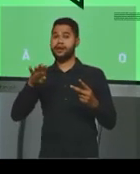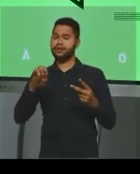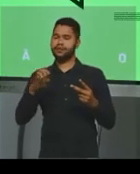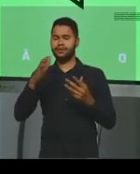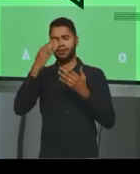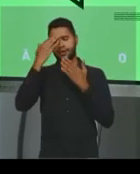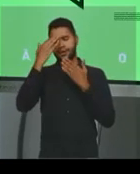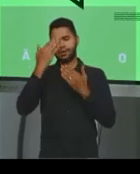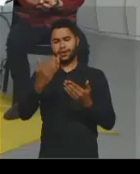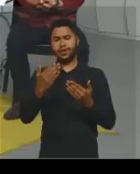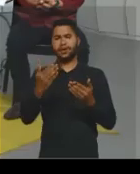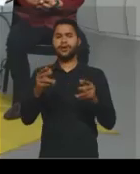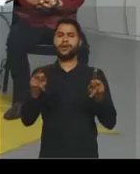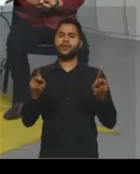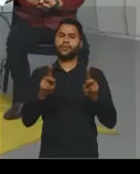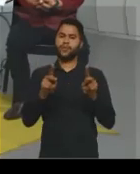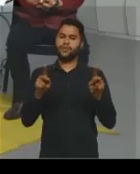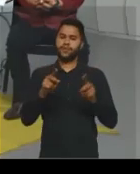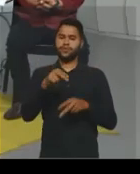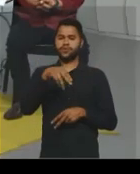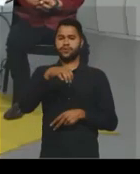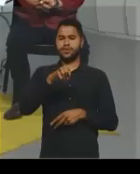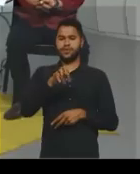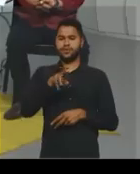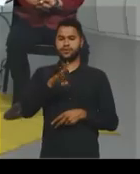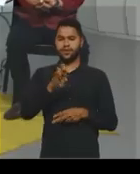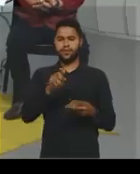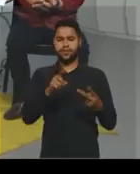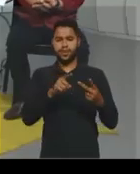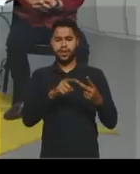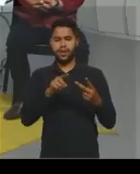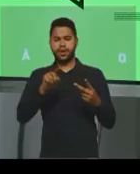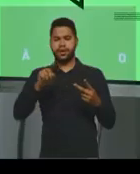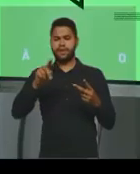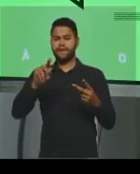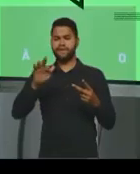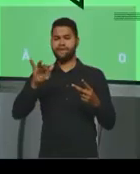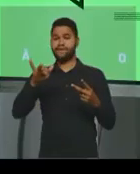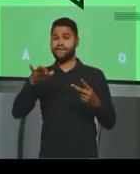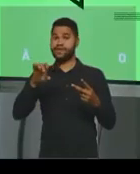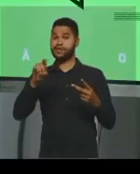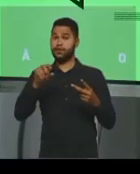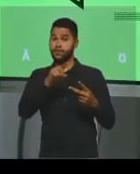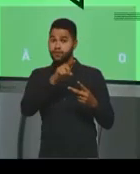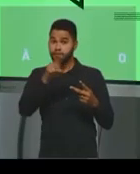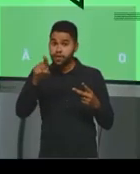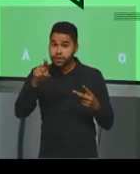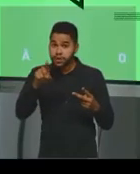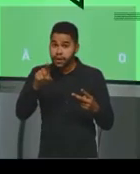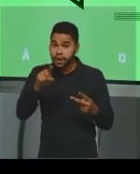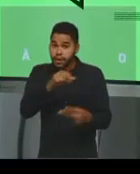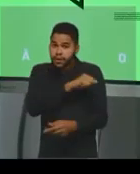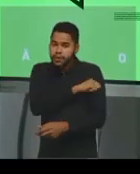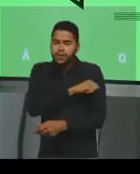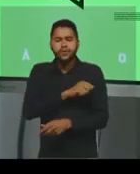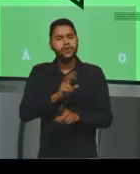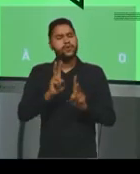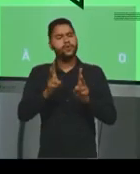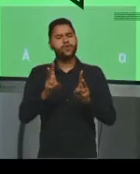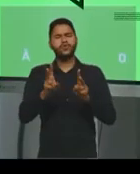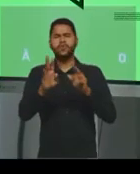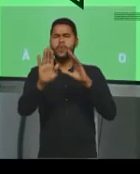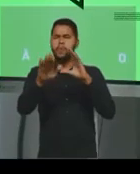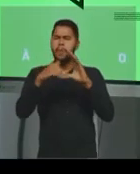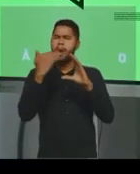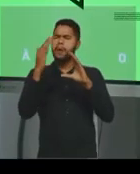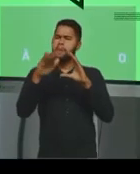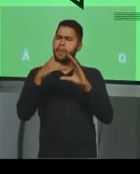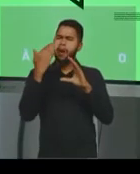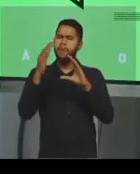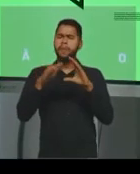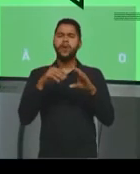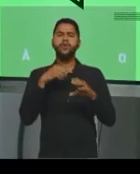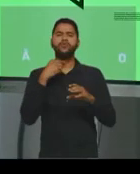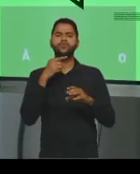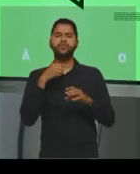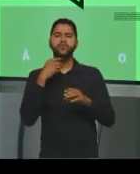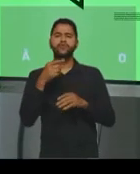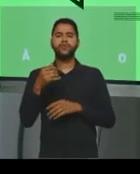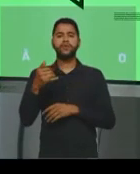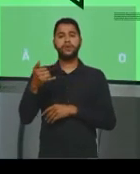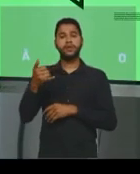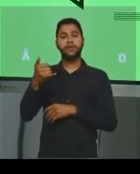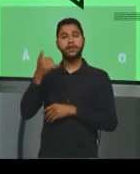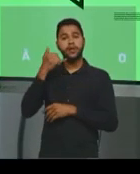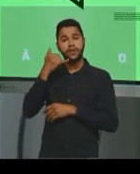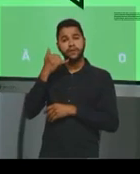a presença do professor Neme e do professor Fernando. Beleza. E você, estudante, continue mandando suas dúvidas no nosso